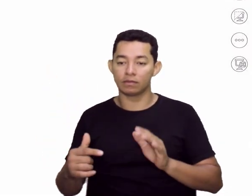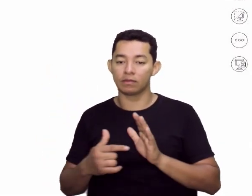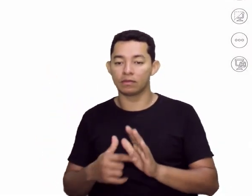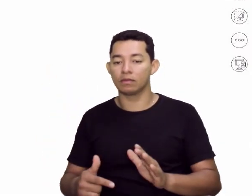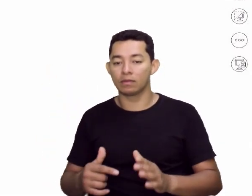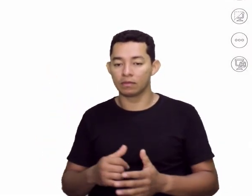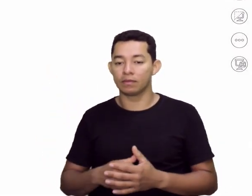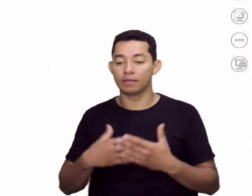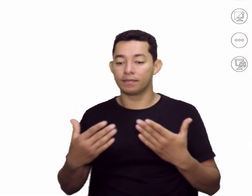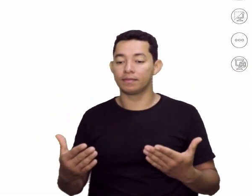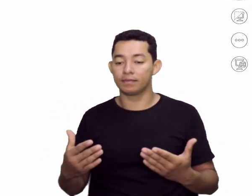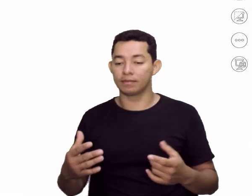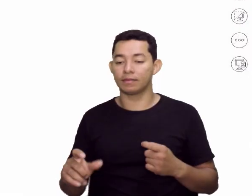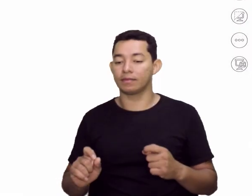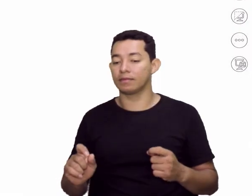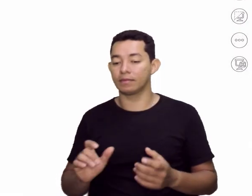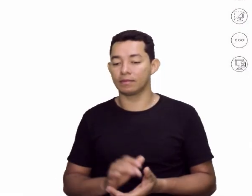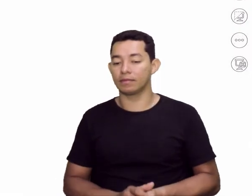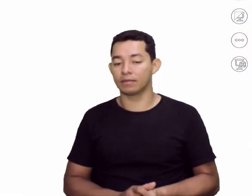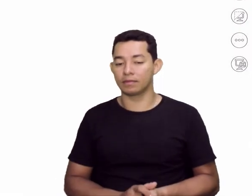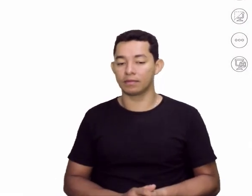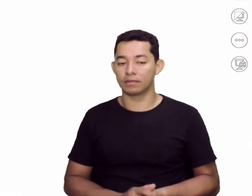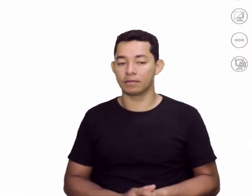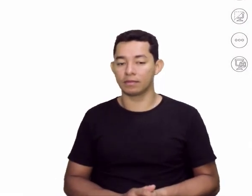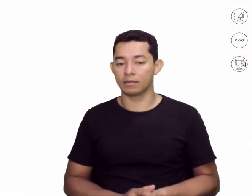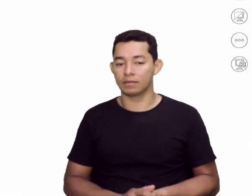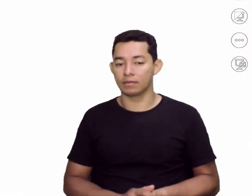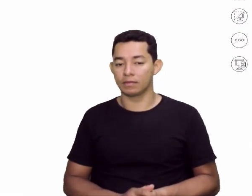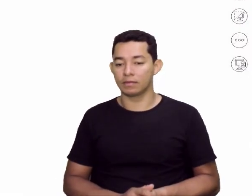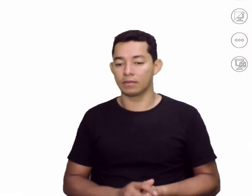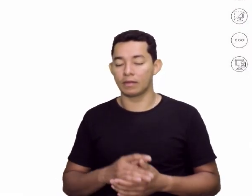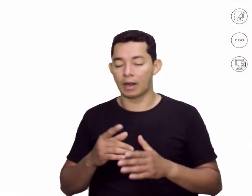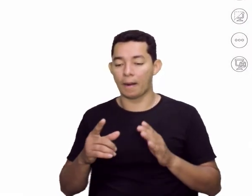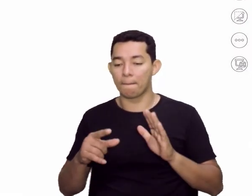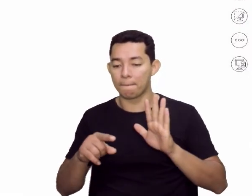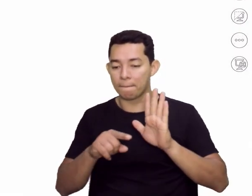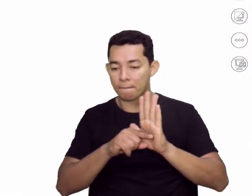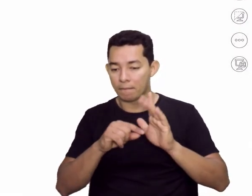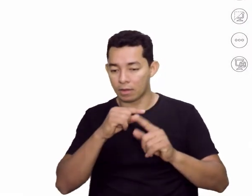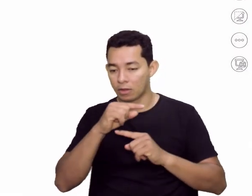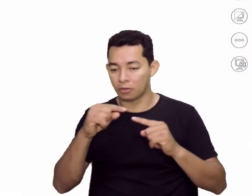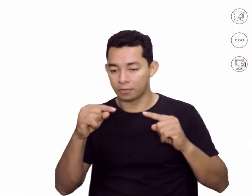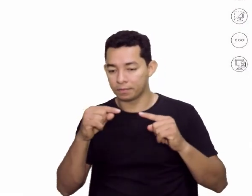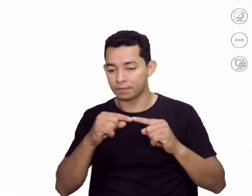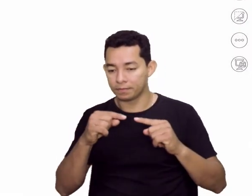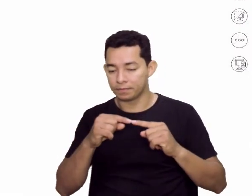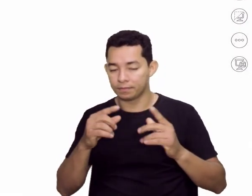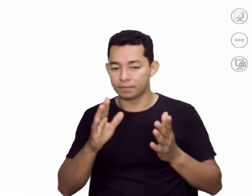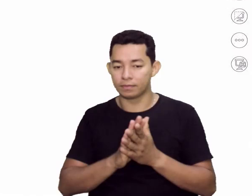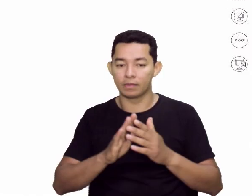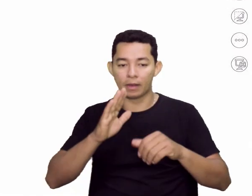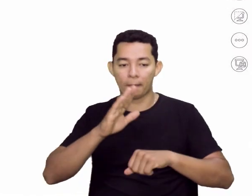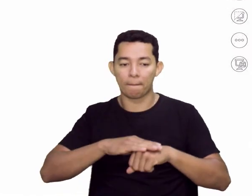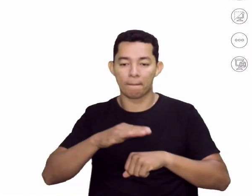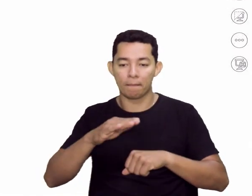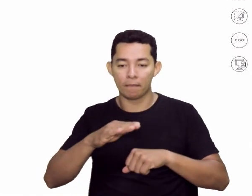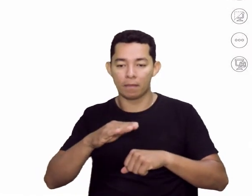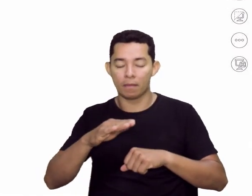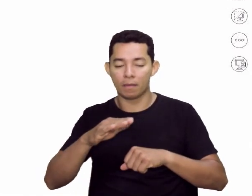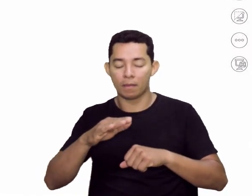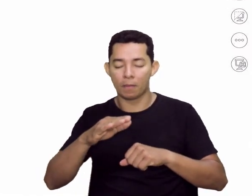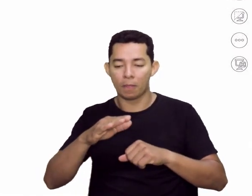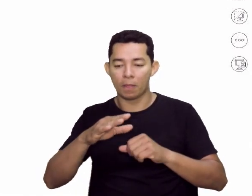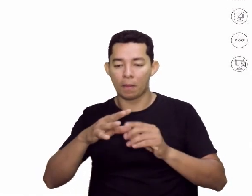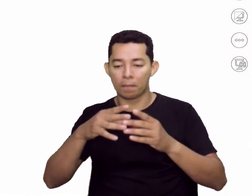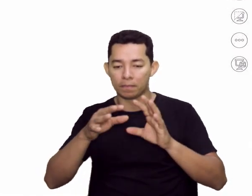Então, passaram a ser menos objetivos, passaram a ser mais subjetivos quanto